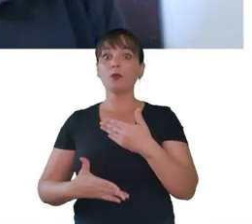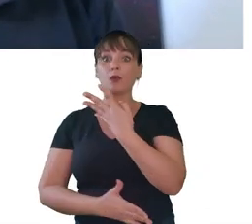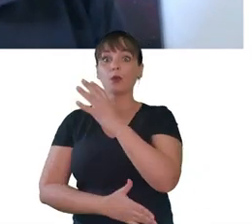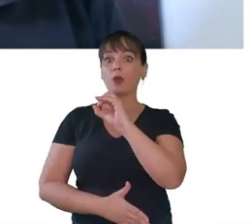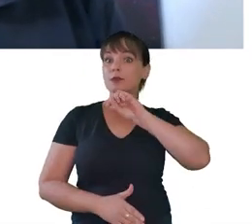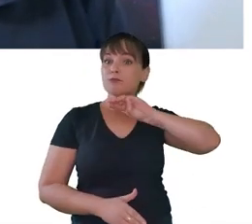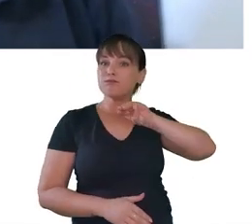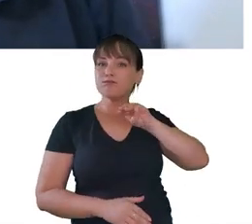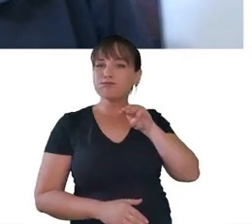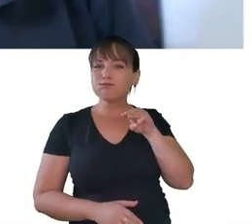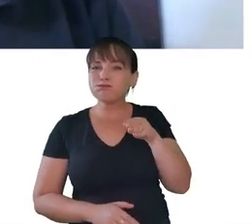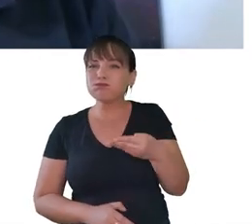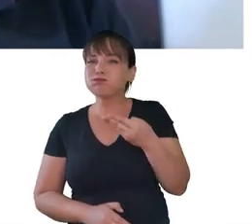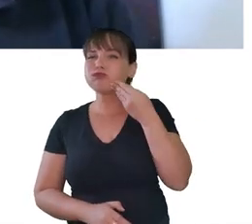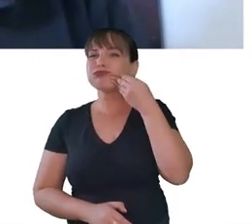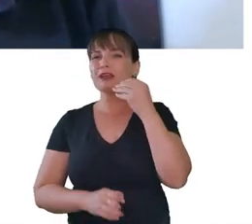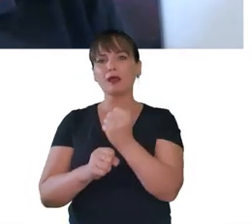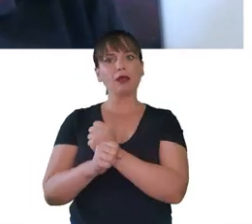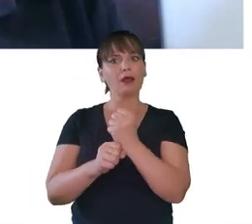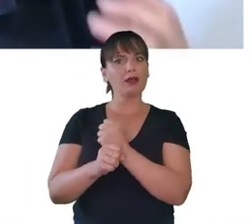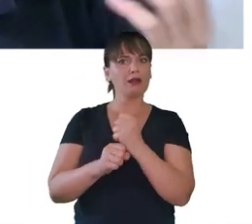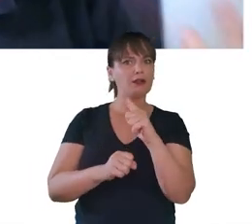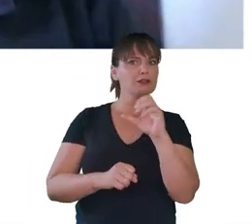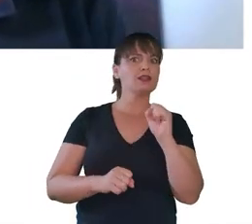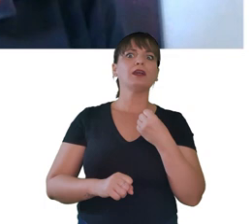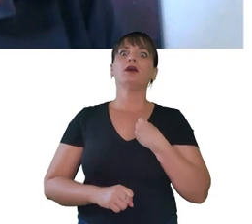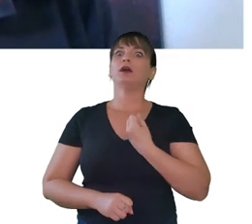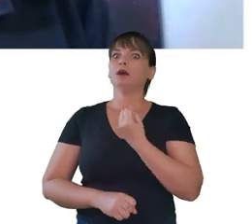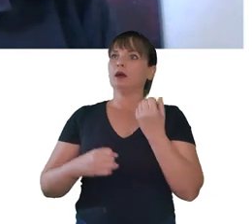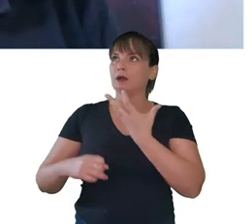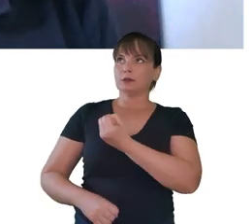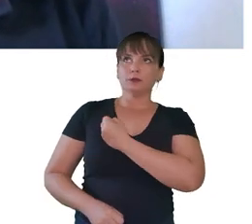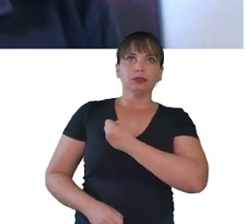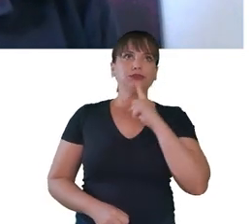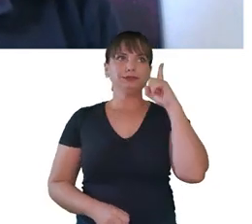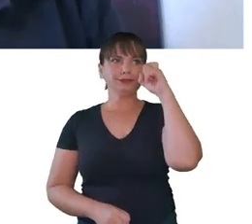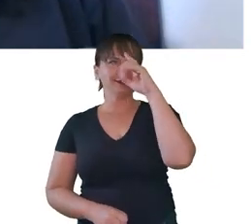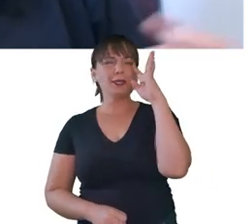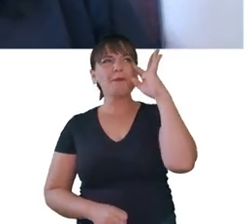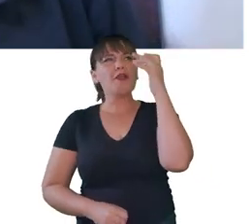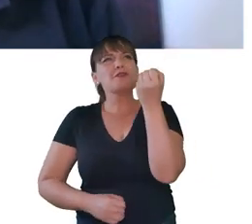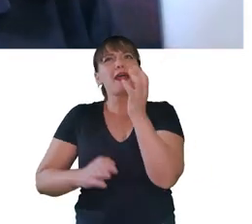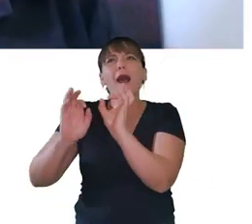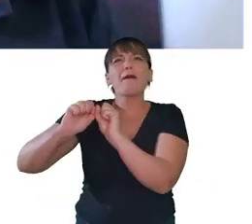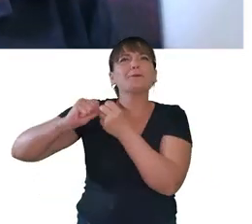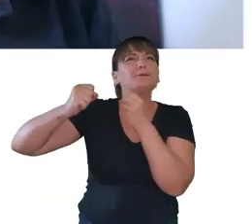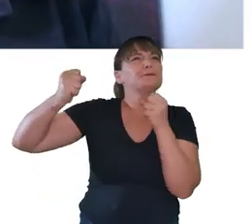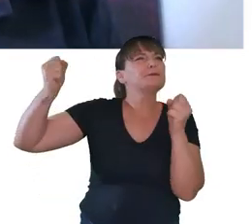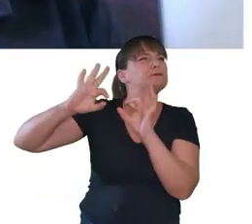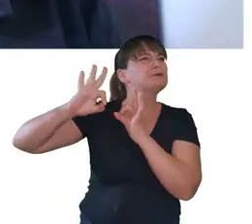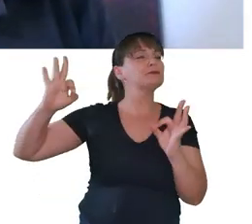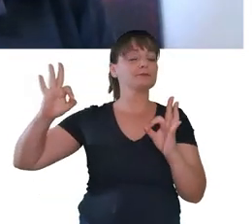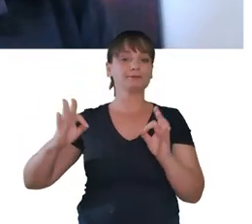Então, 40 bilhões de anos-luz é um número realmente difícil da gente conseguir imaginar que distância é